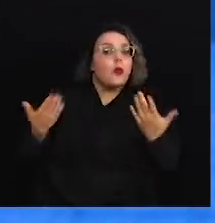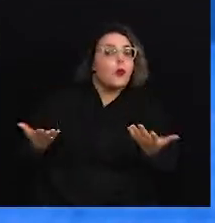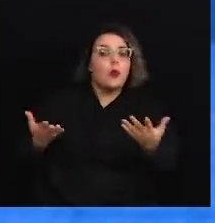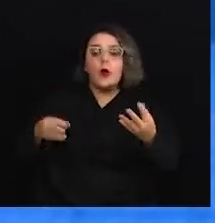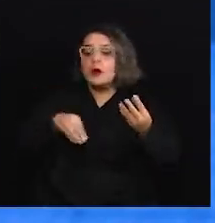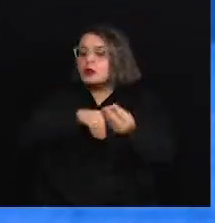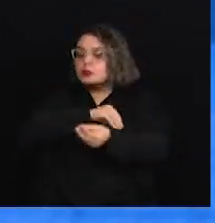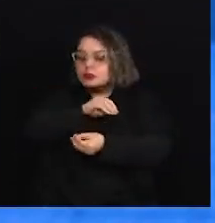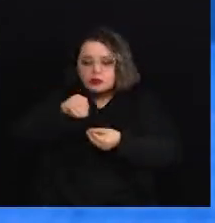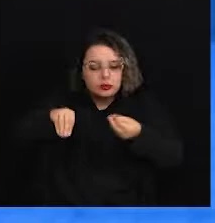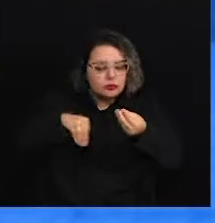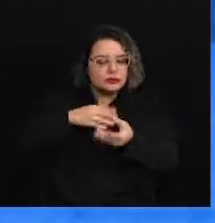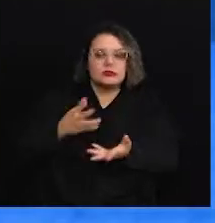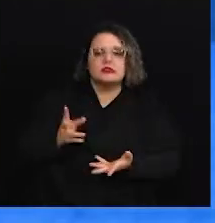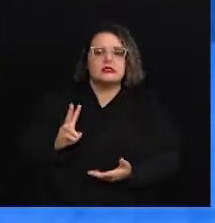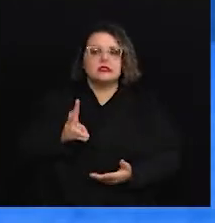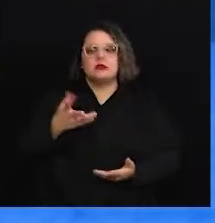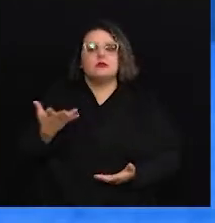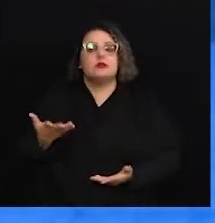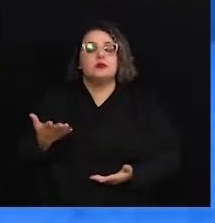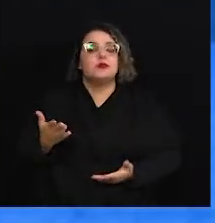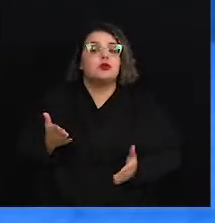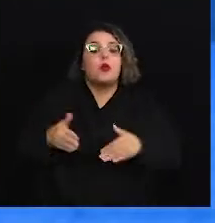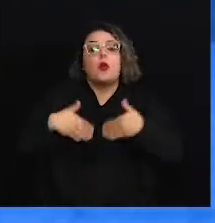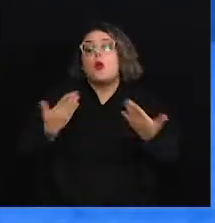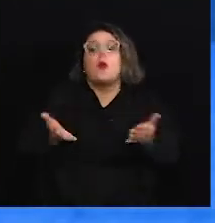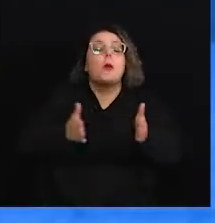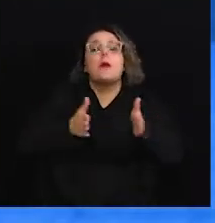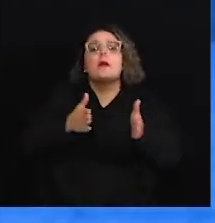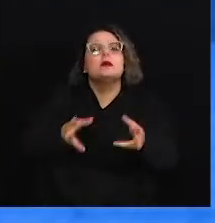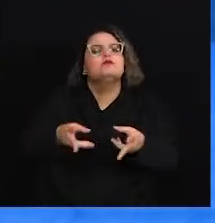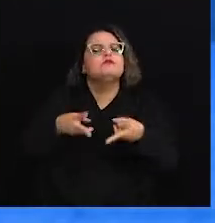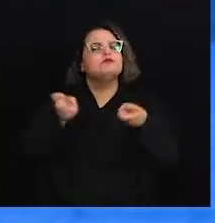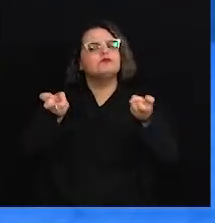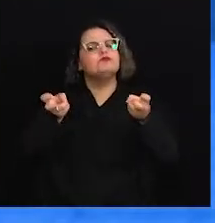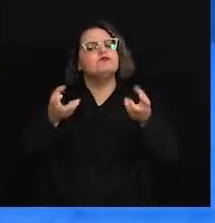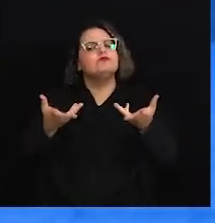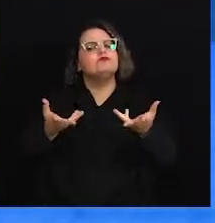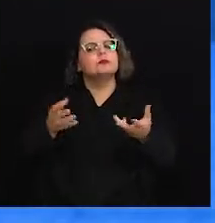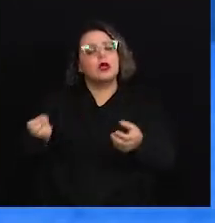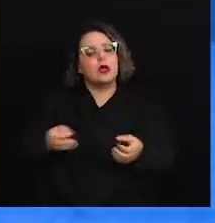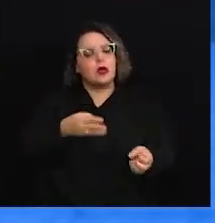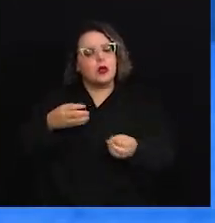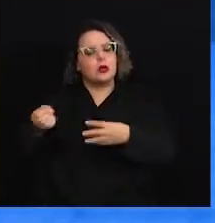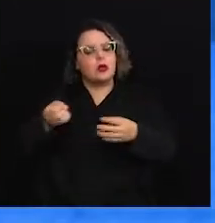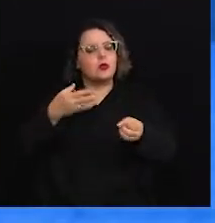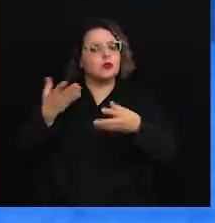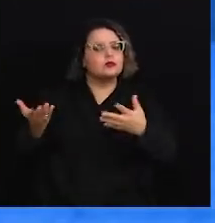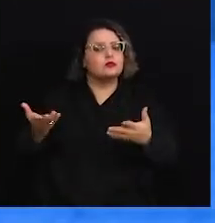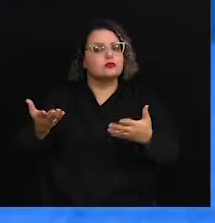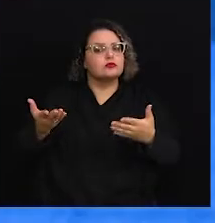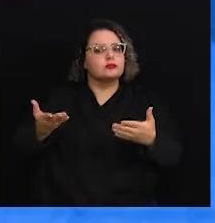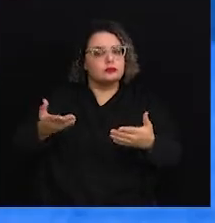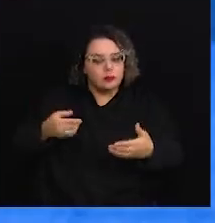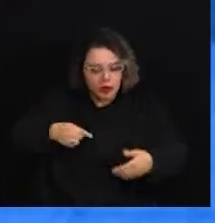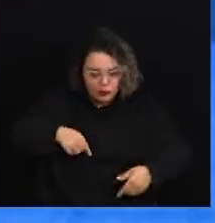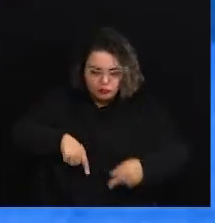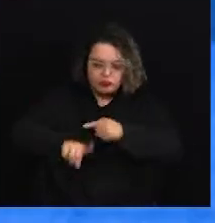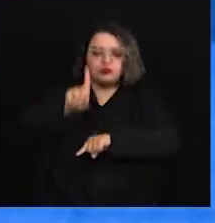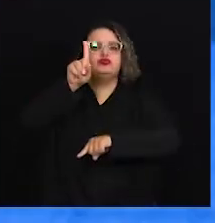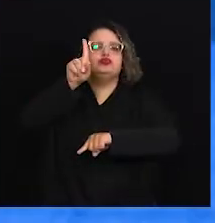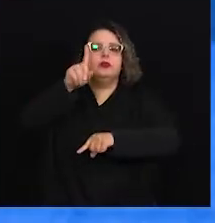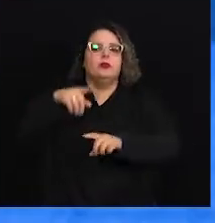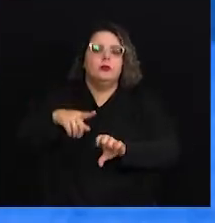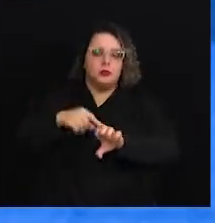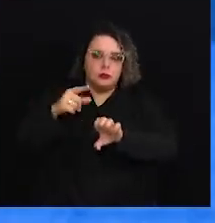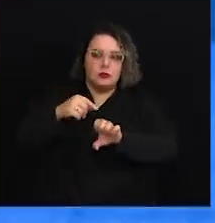seu envolvimento, sempre foi, ou a partir de qual momento você percebeu que a inovação é uma grande alavanca para